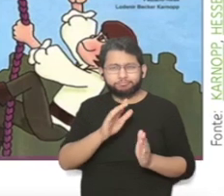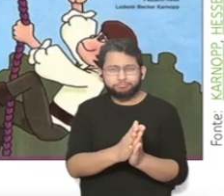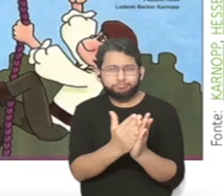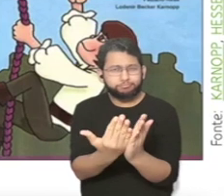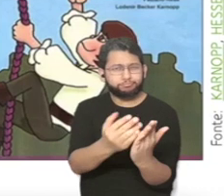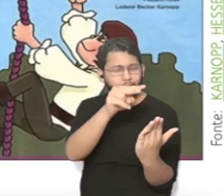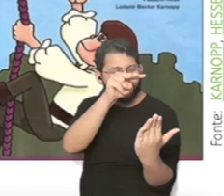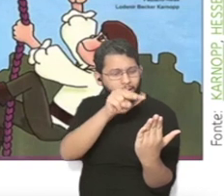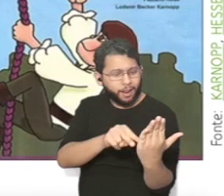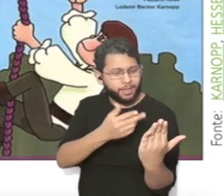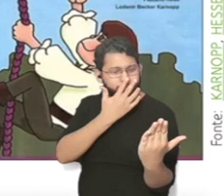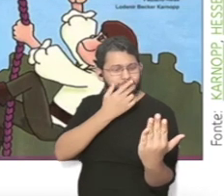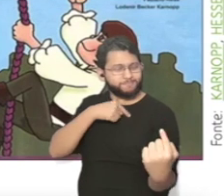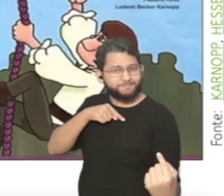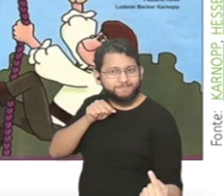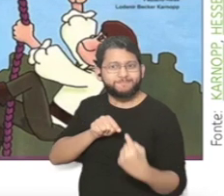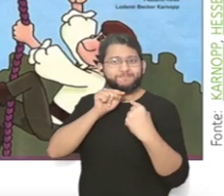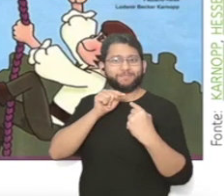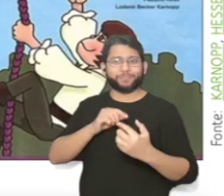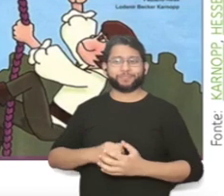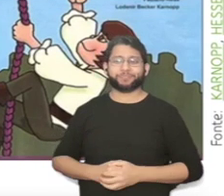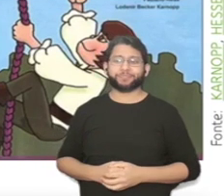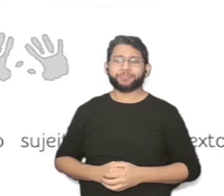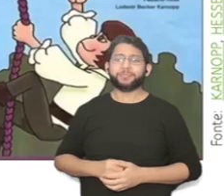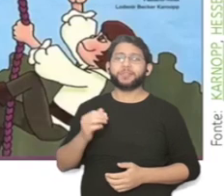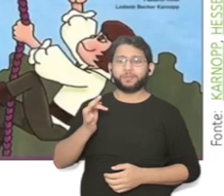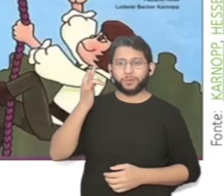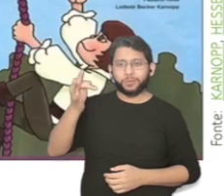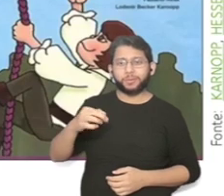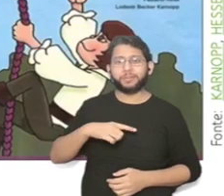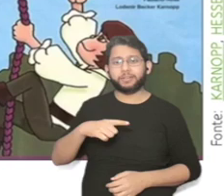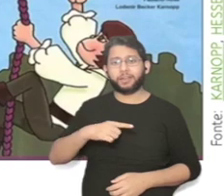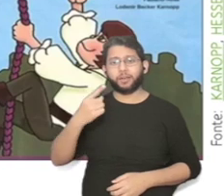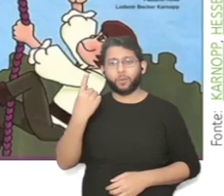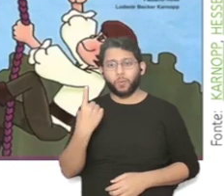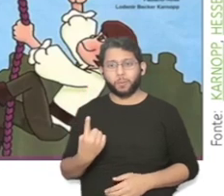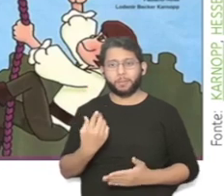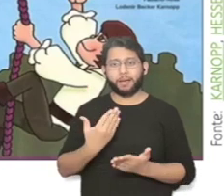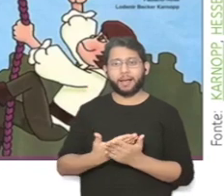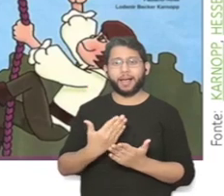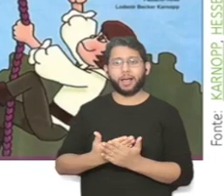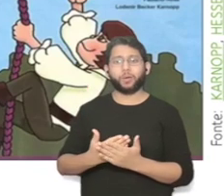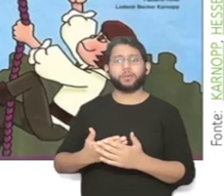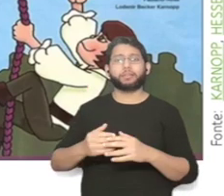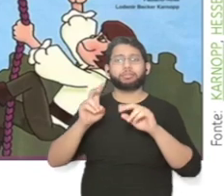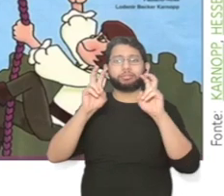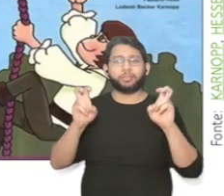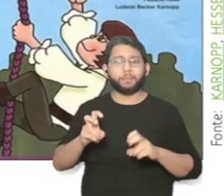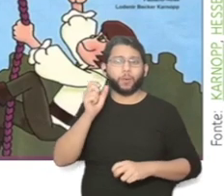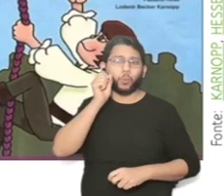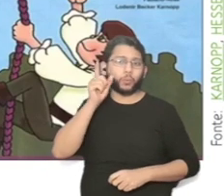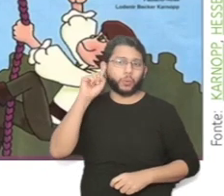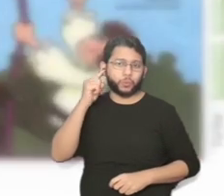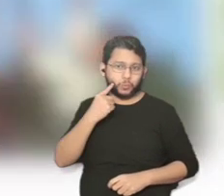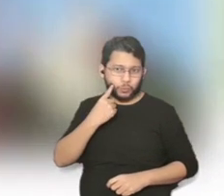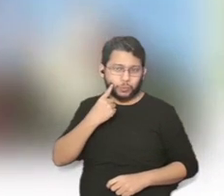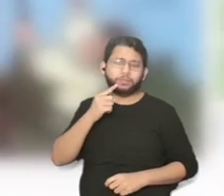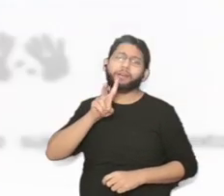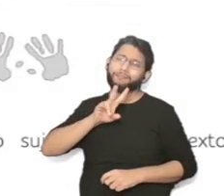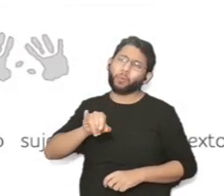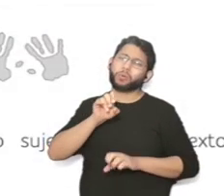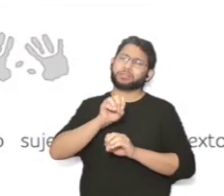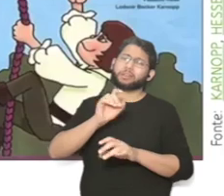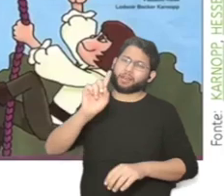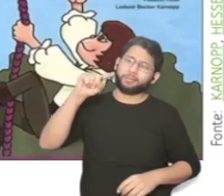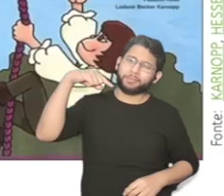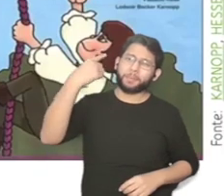Trazer um processo de identificação entre os surdos e seus personagens. Nós vamos ter uma aula só sobre cultura surda, então eu vou deixar aqui apenas